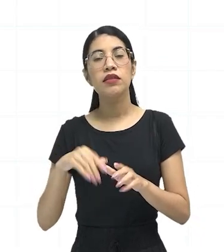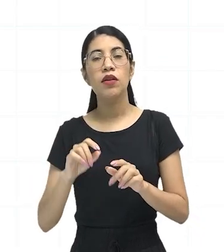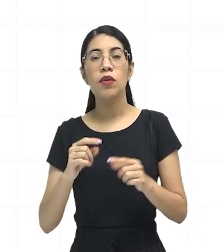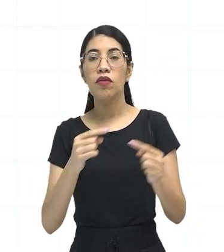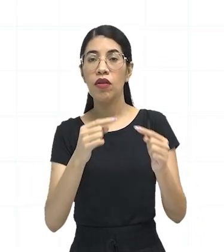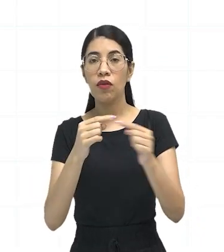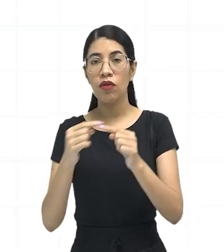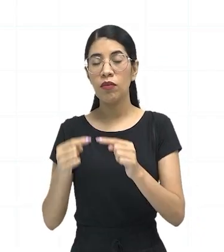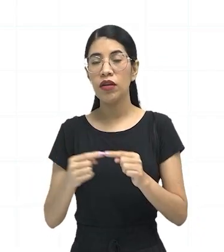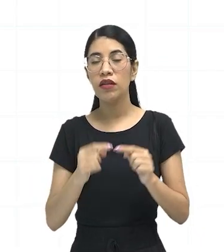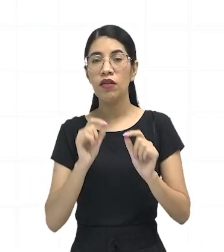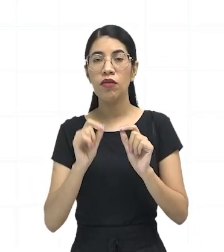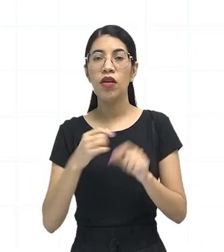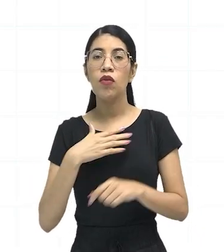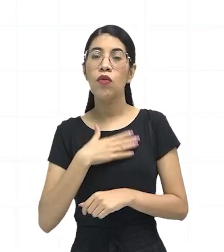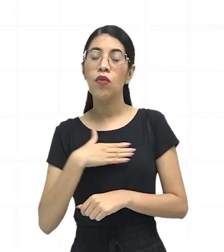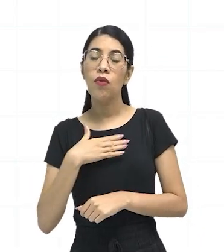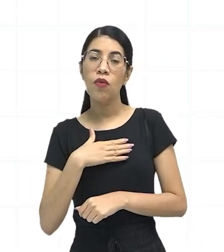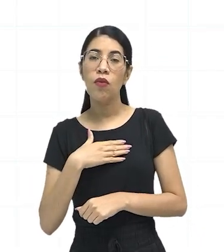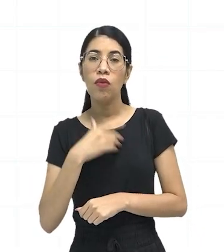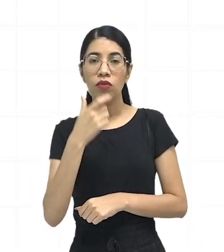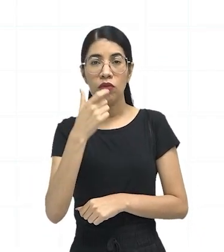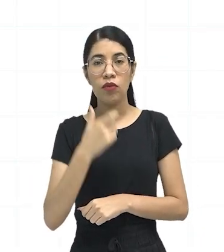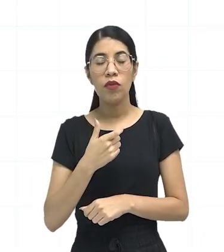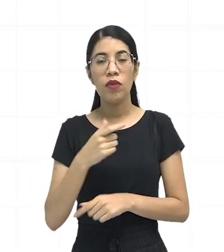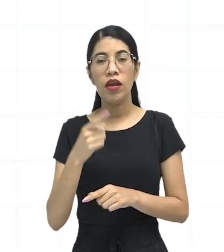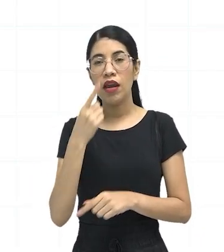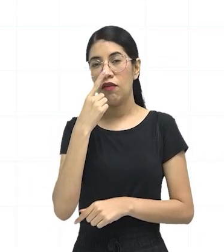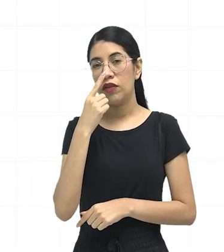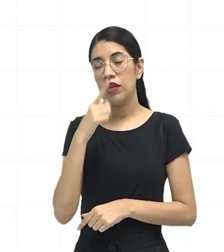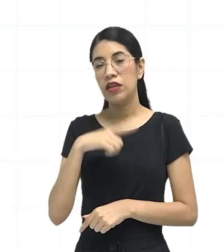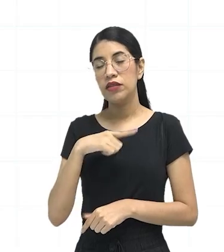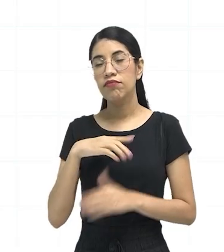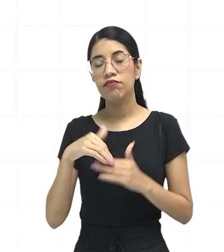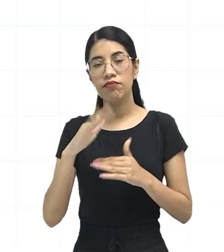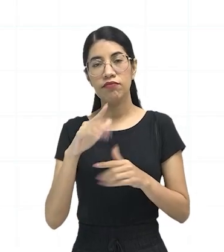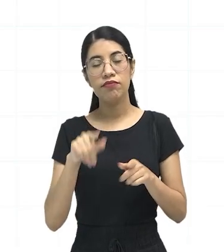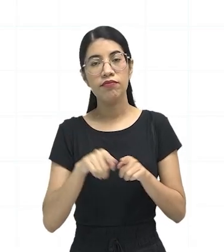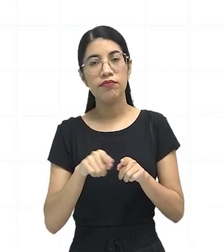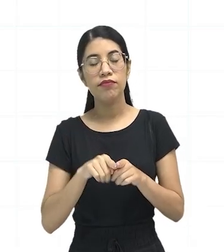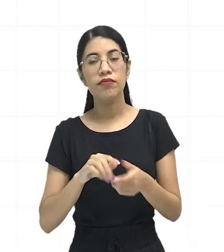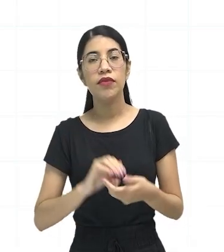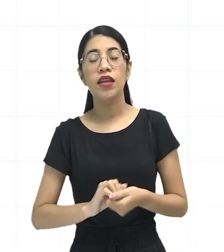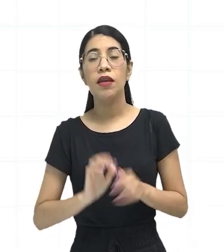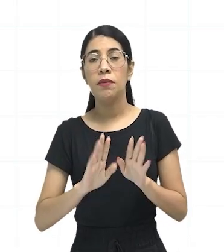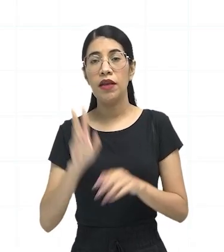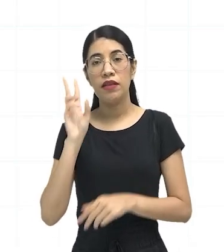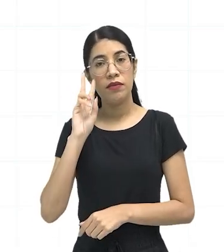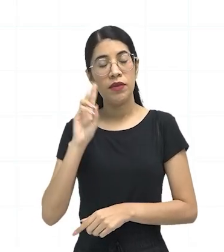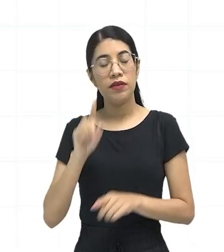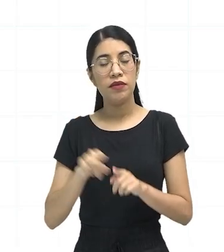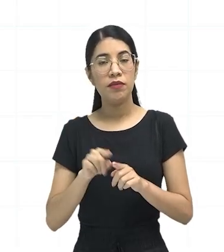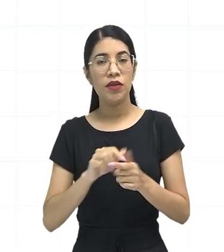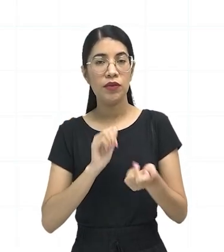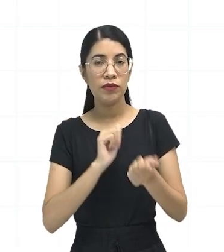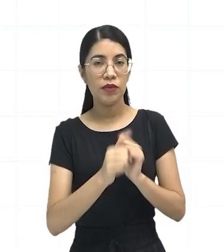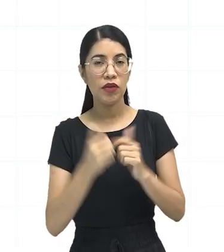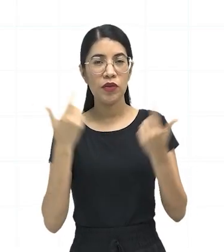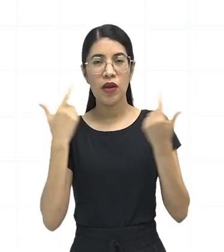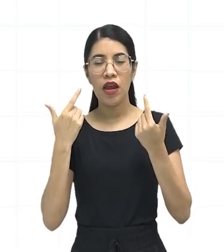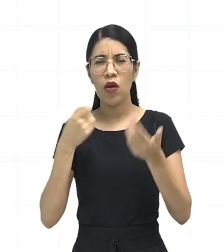é de acordo com o seu gosto, a sua afinidade. E lembrando que o esporte como lazer não é